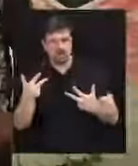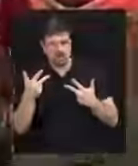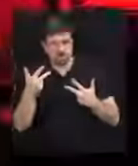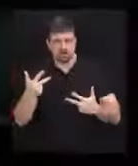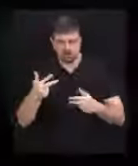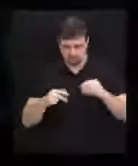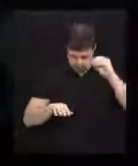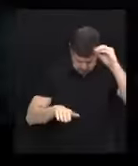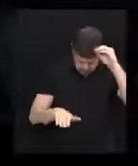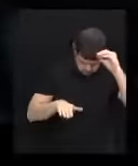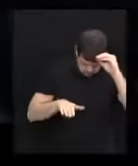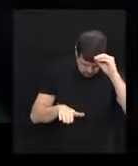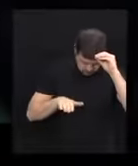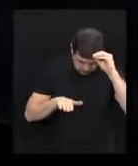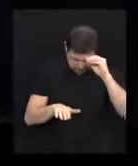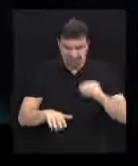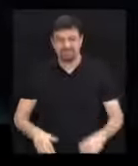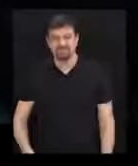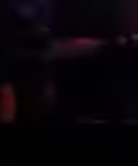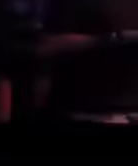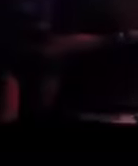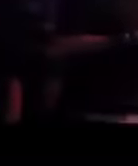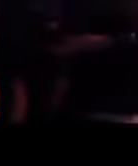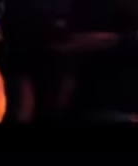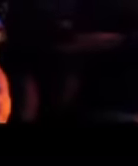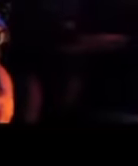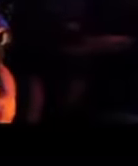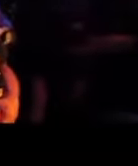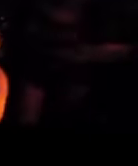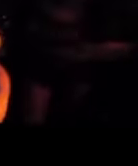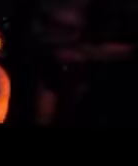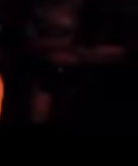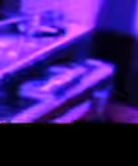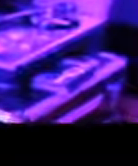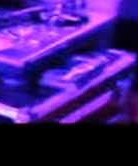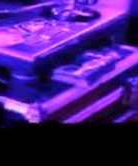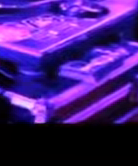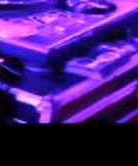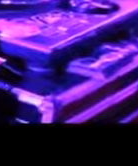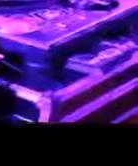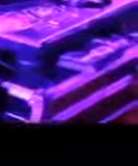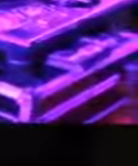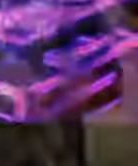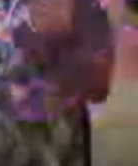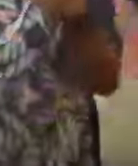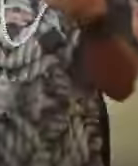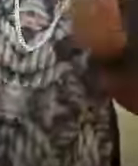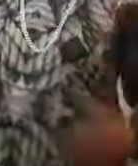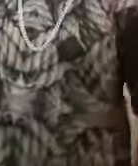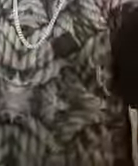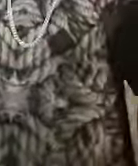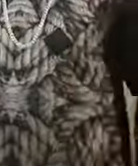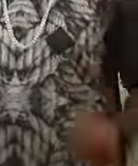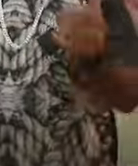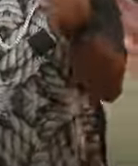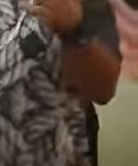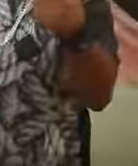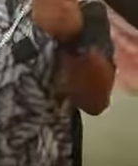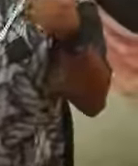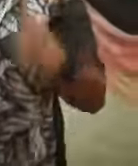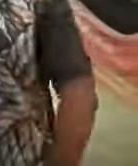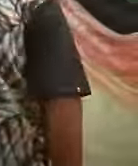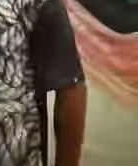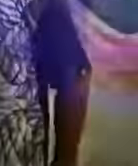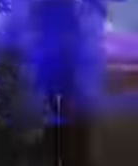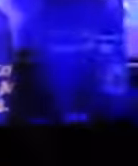jeito. Vem cá, vem, vem pra ver, vem, aqui é o Cafezinho. Vem cá, vem, vem pra